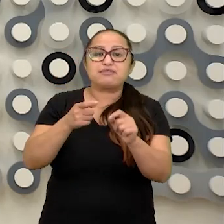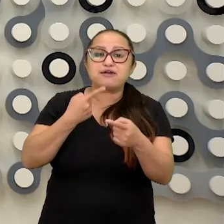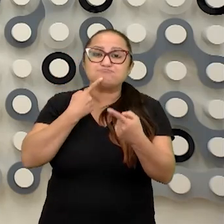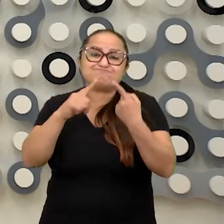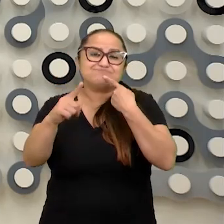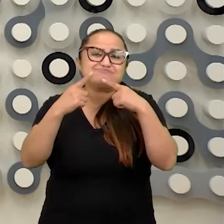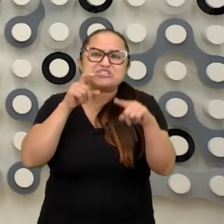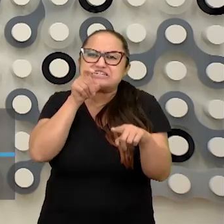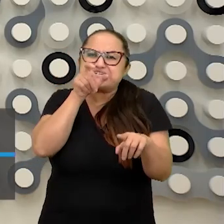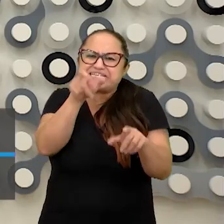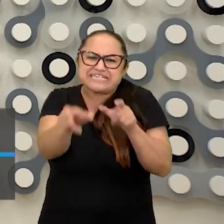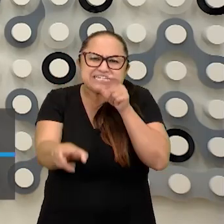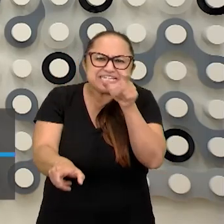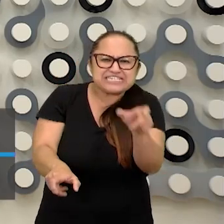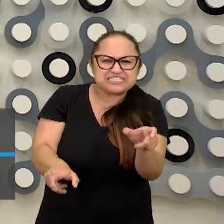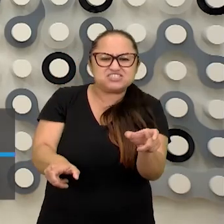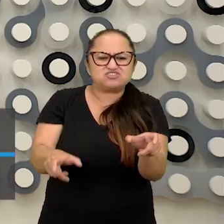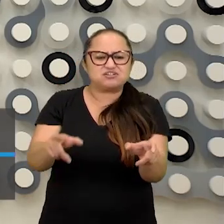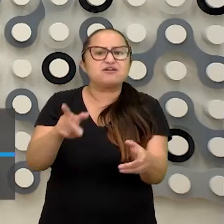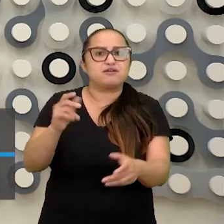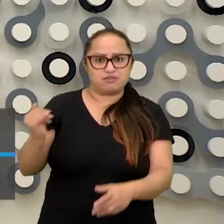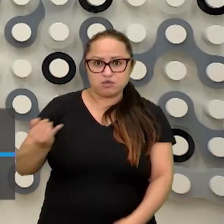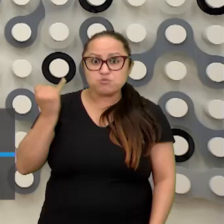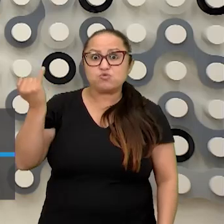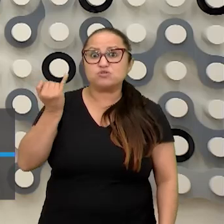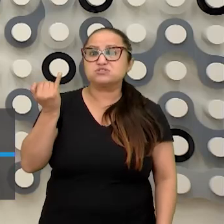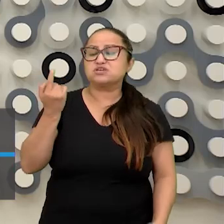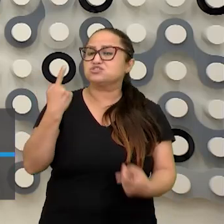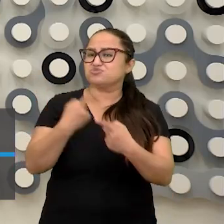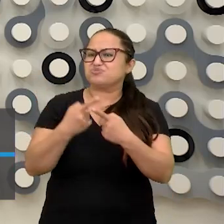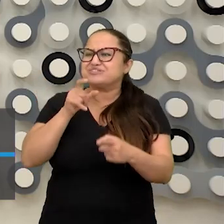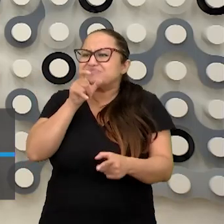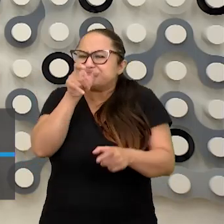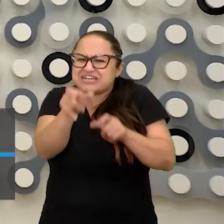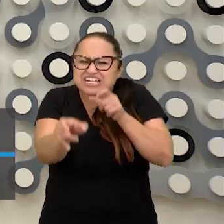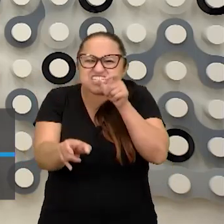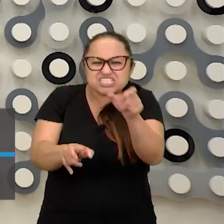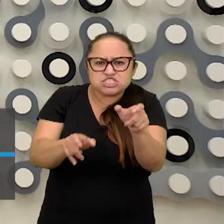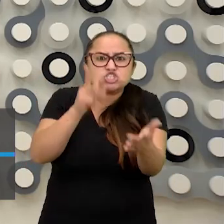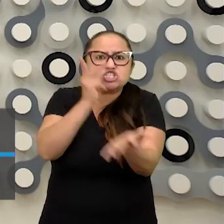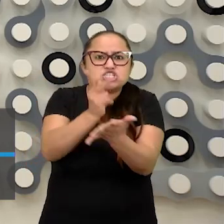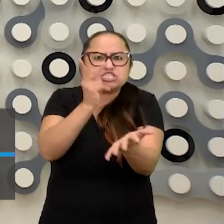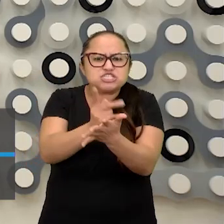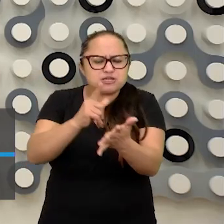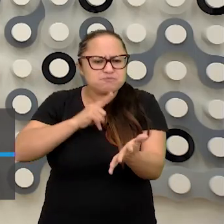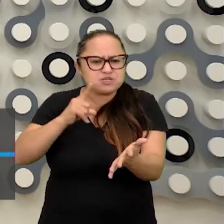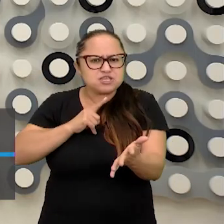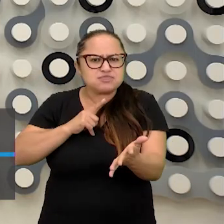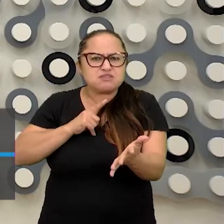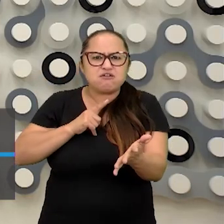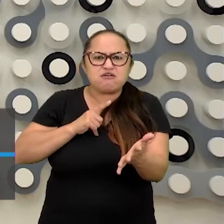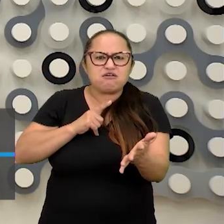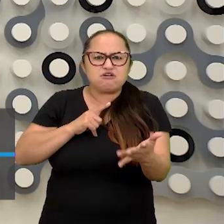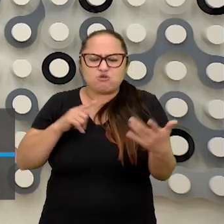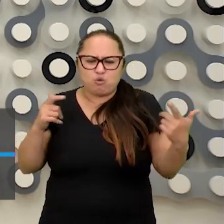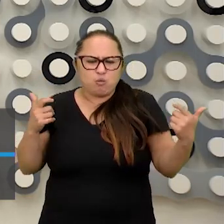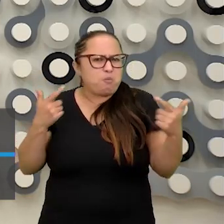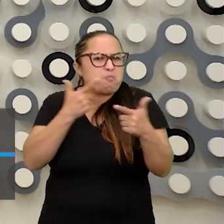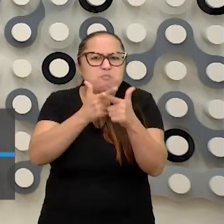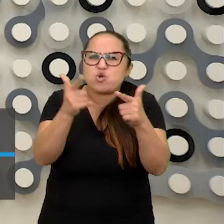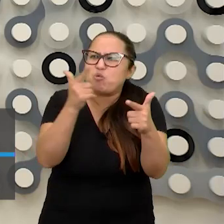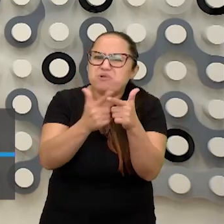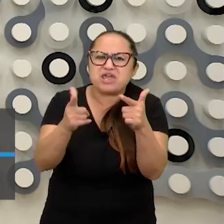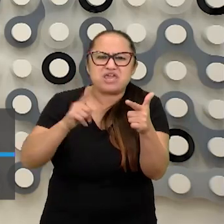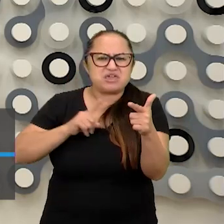crítica. Então, falar de crítica é muito importante porque a crítica ela instaura, né, uma crise, ela desloca esses elementos